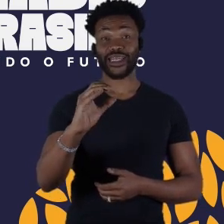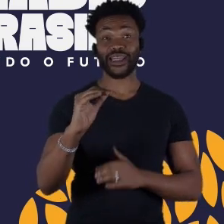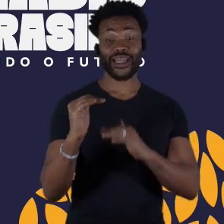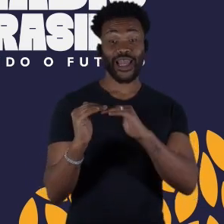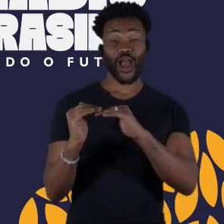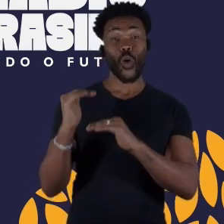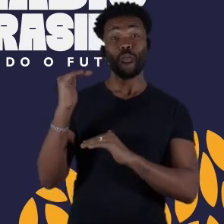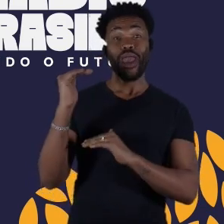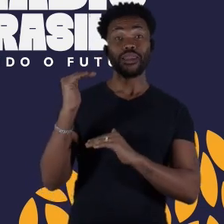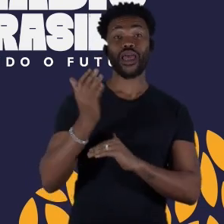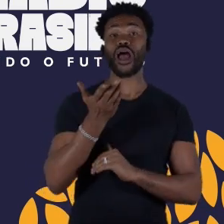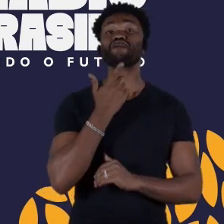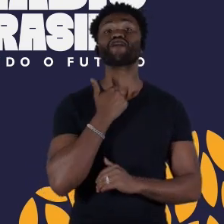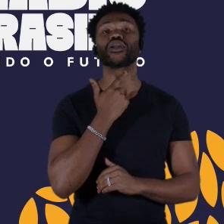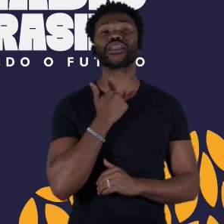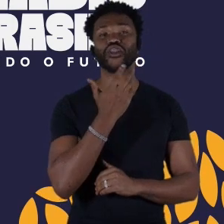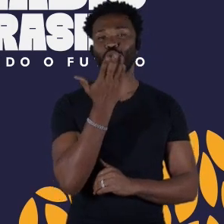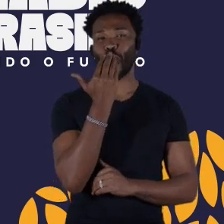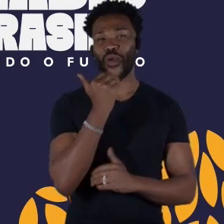aumenta o apetite.